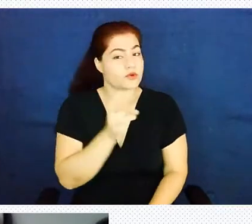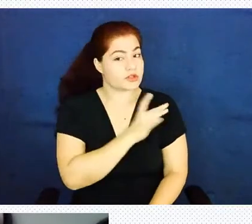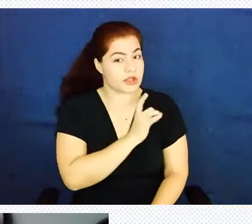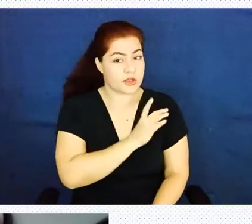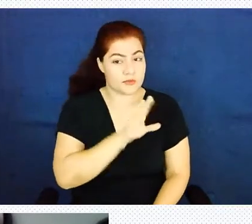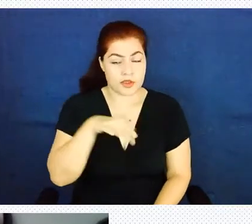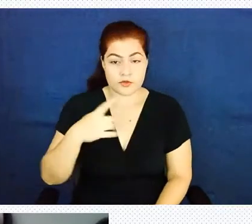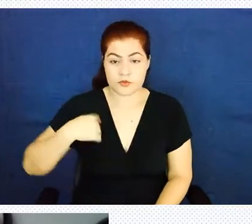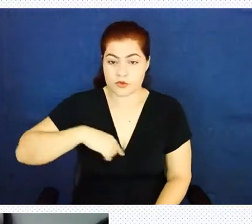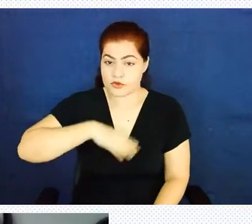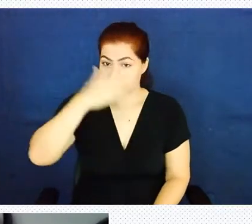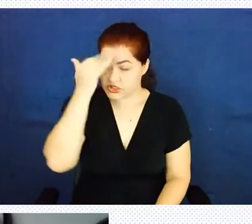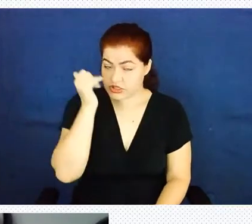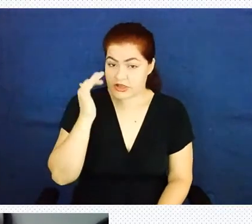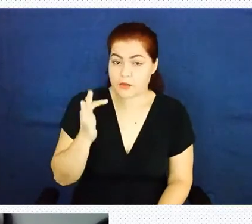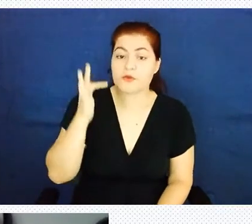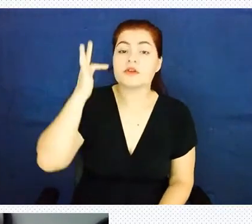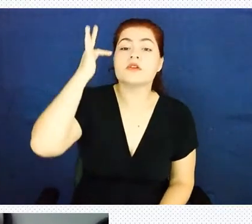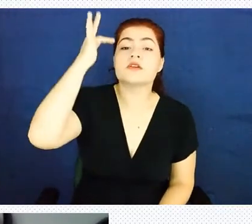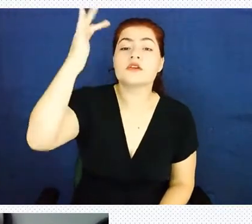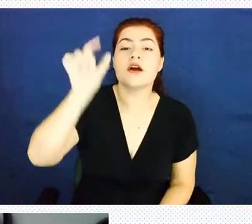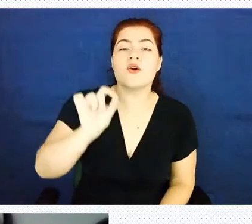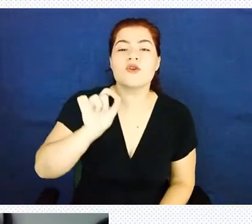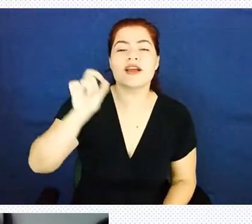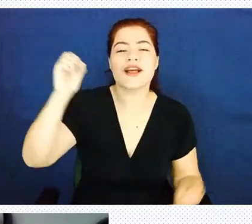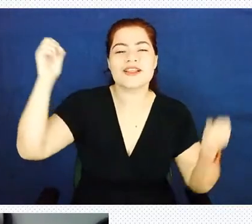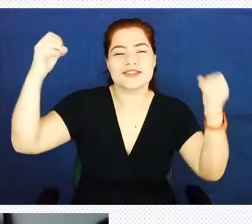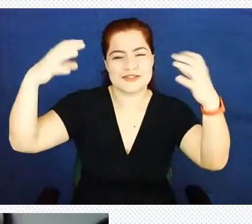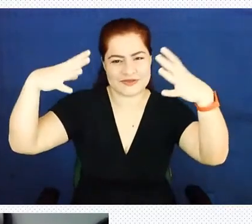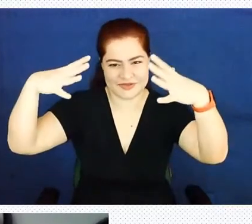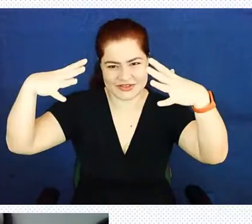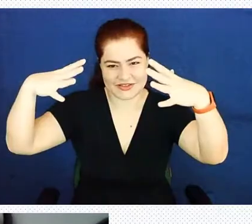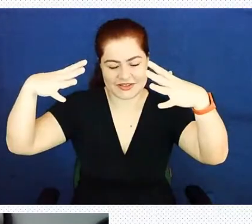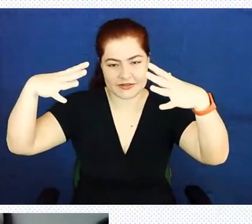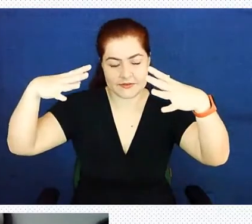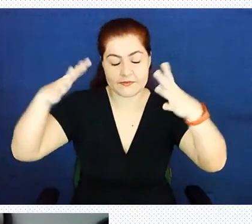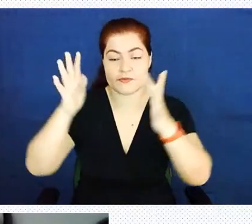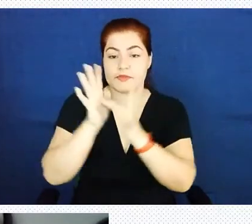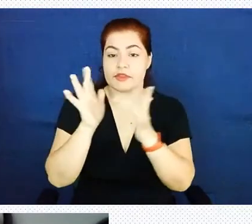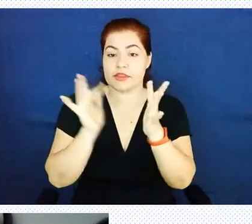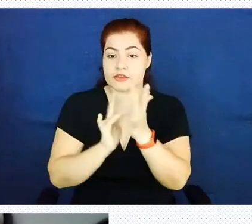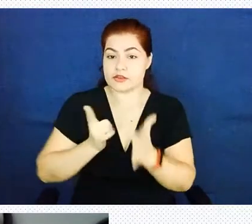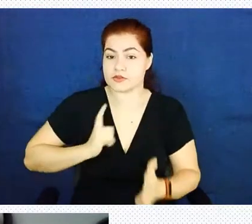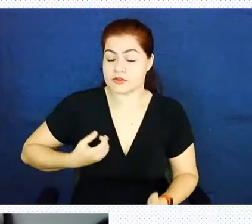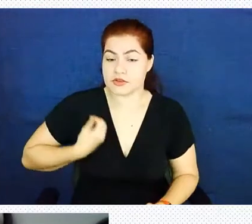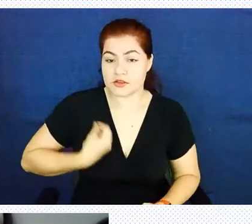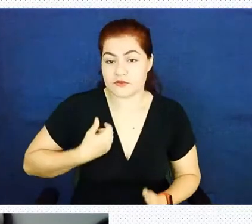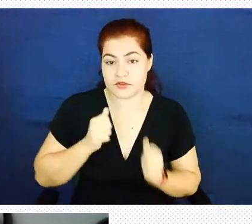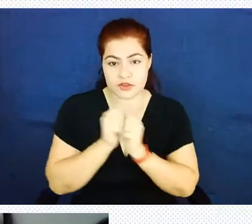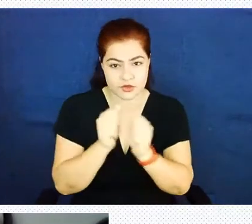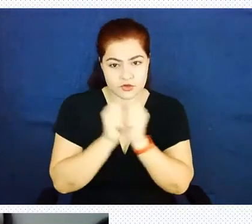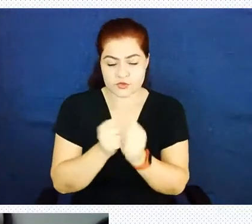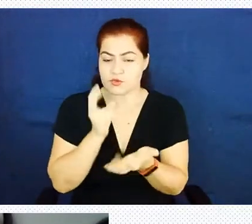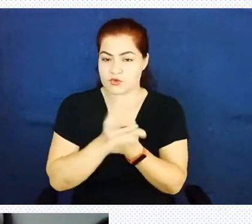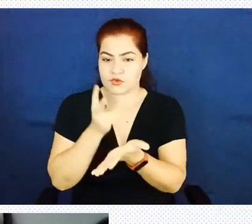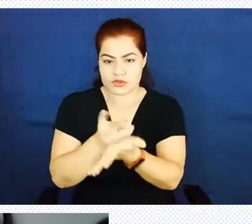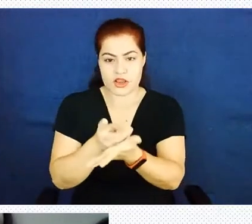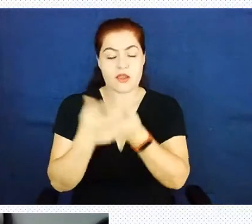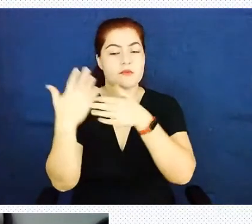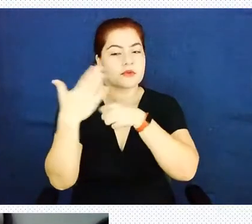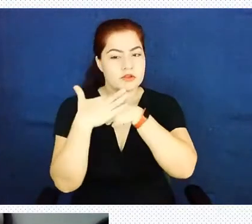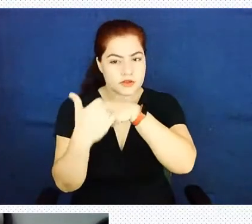sabe que o que nos aguarda é a luz, e que Jesus está conosco sempre, nos